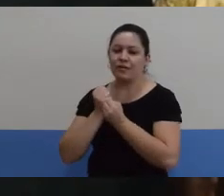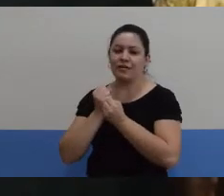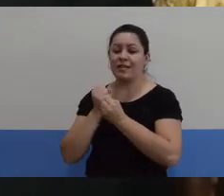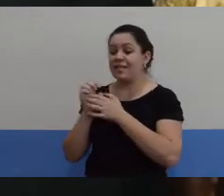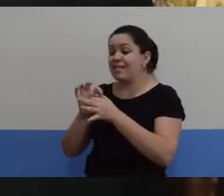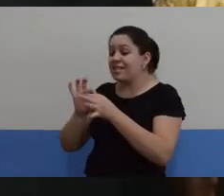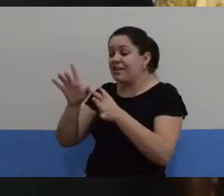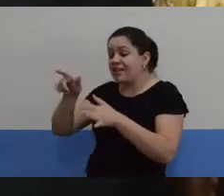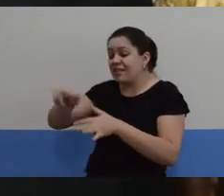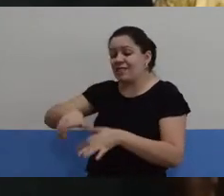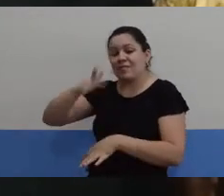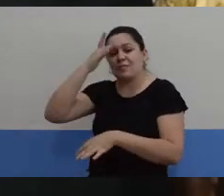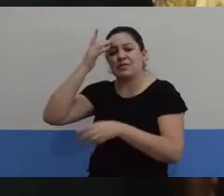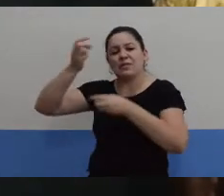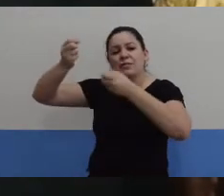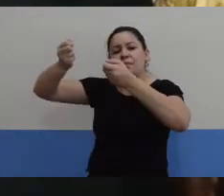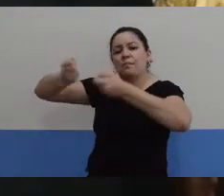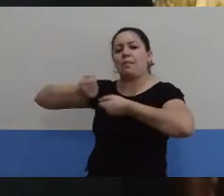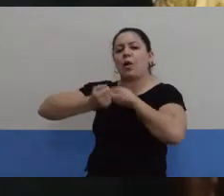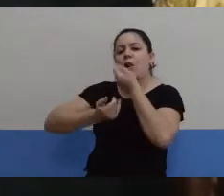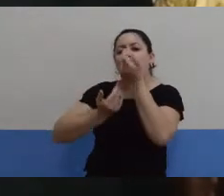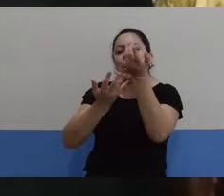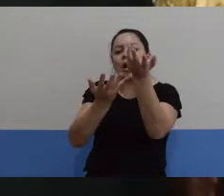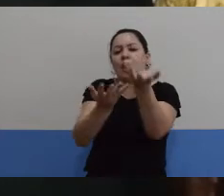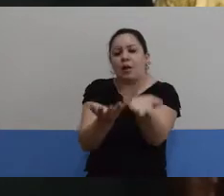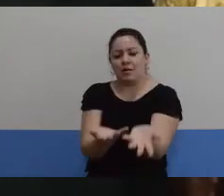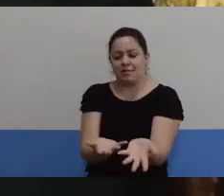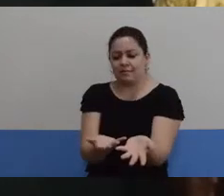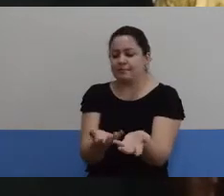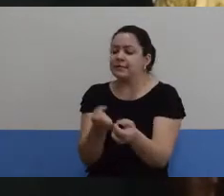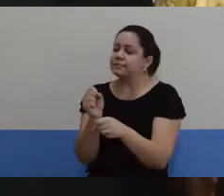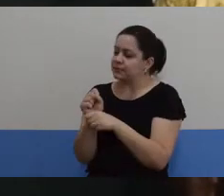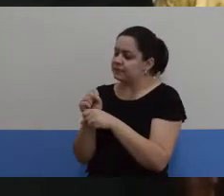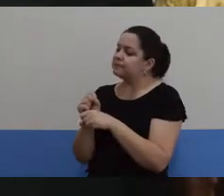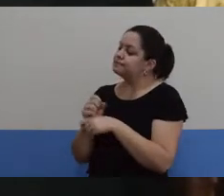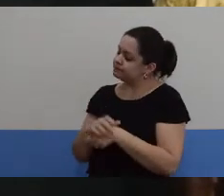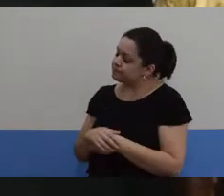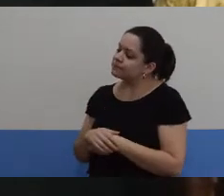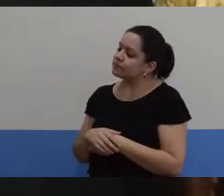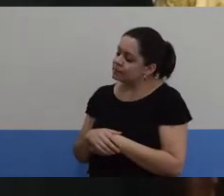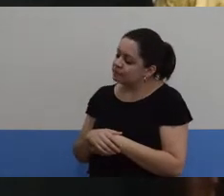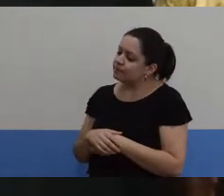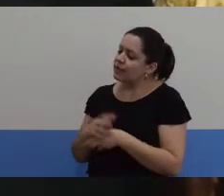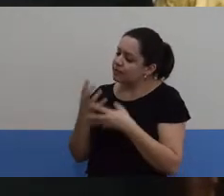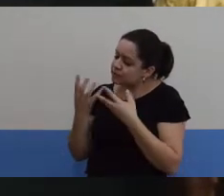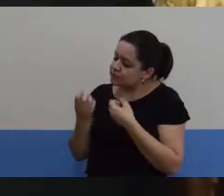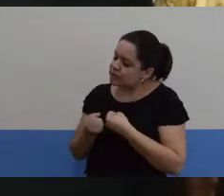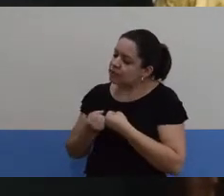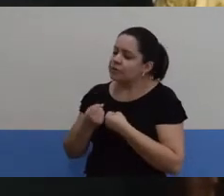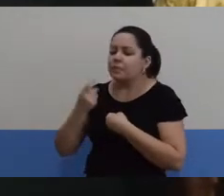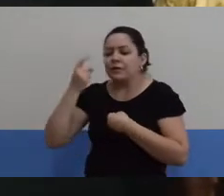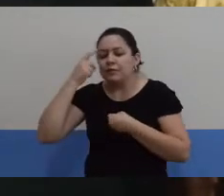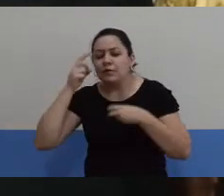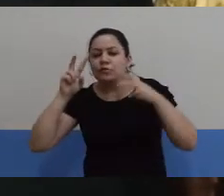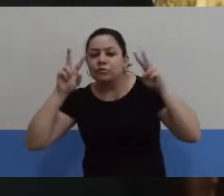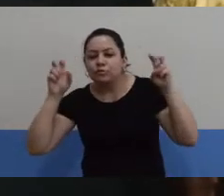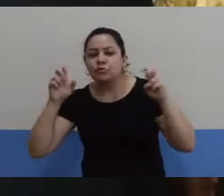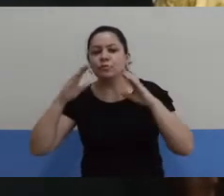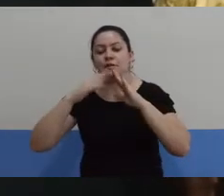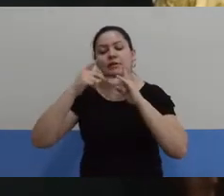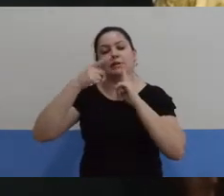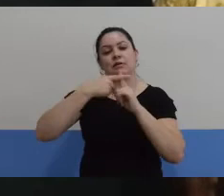com carinho, espere que ela exponha todo o pensamento sobre a igreja, pensamento sobre a